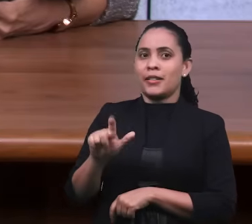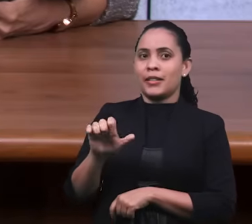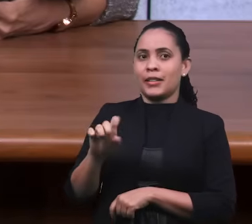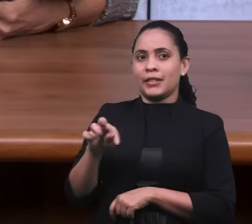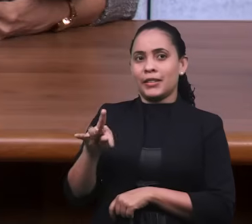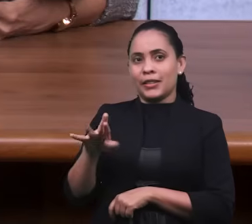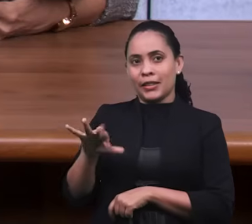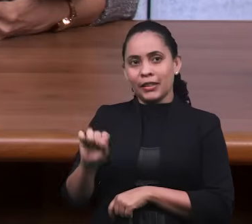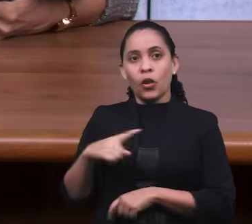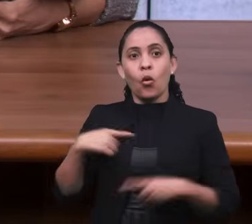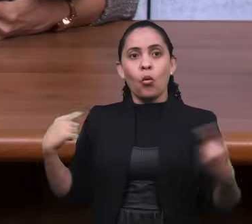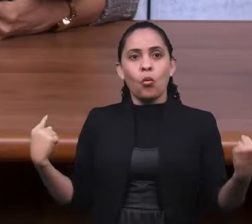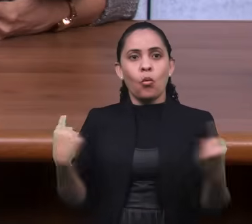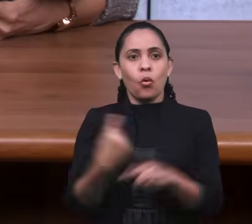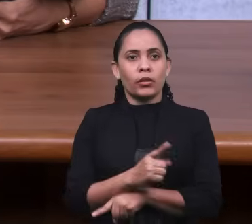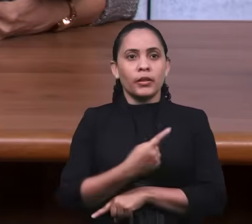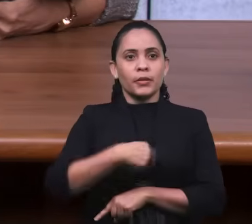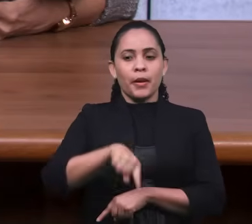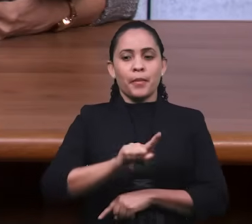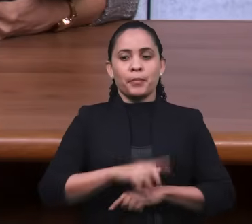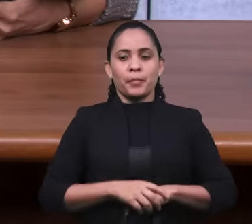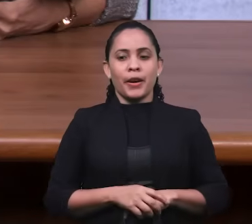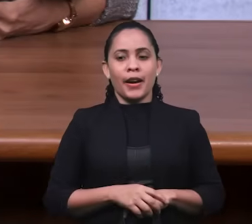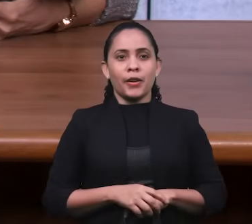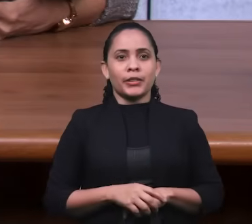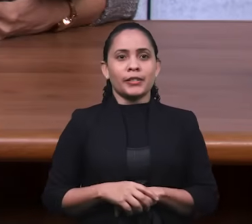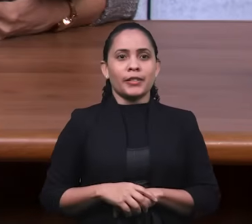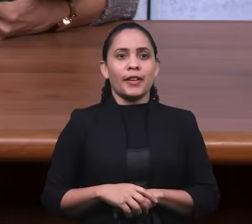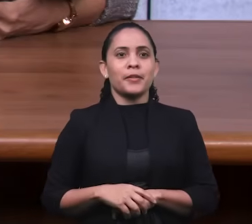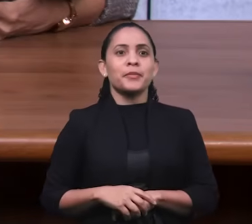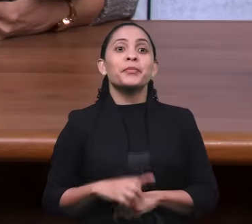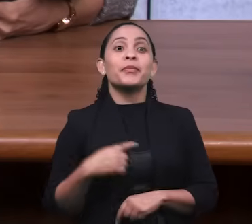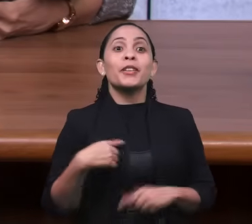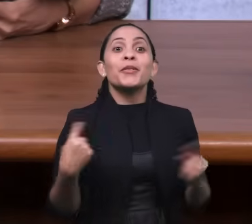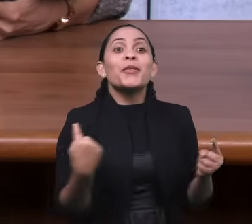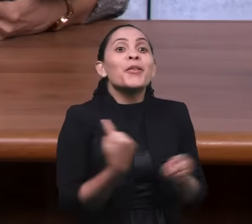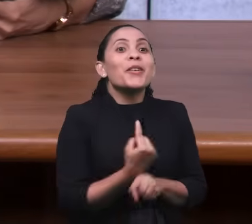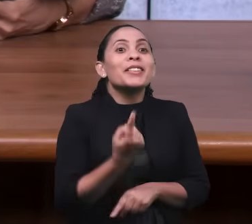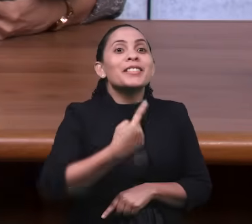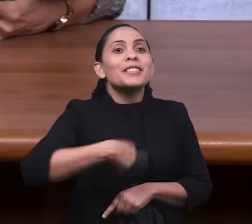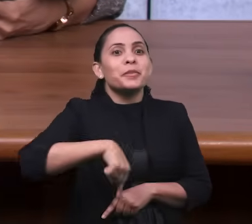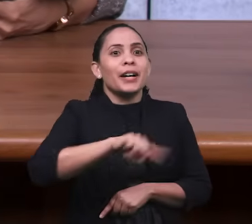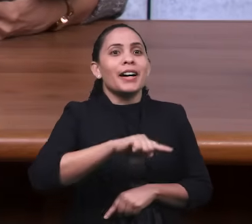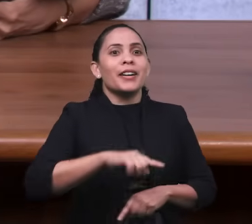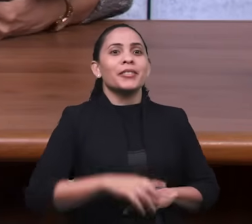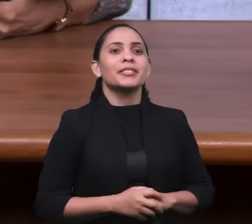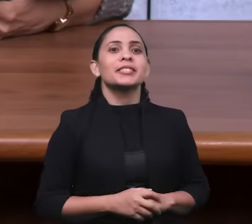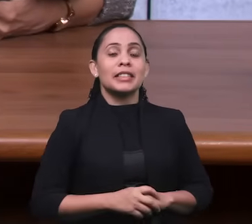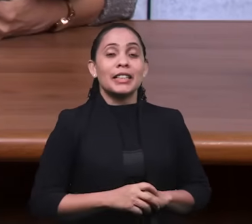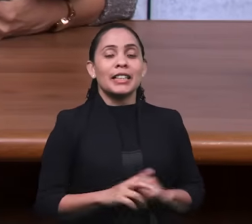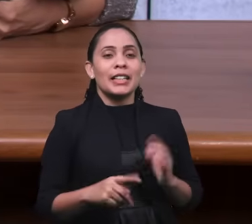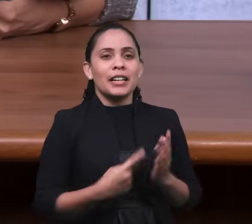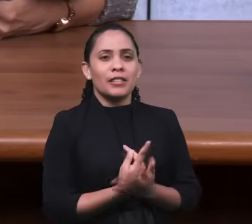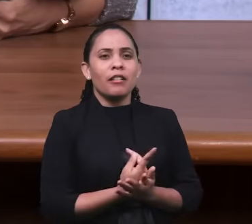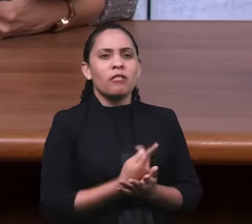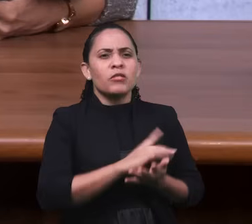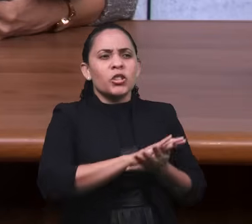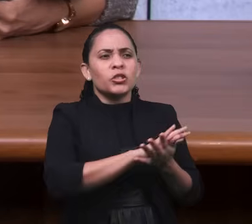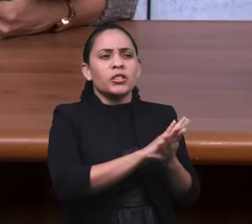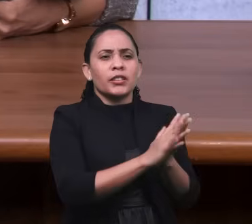Oriente contra eles subiam. E punham-se contra eles em campo e destruíam